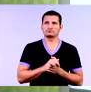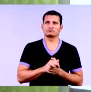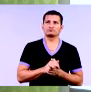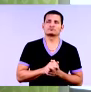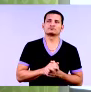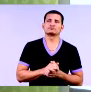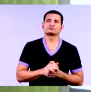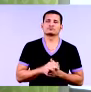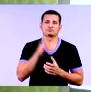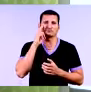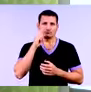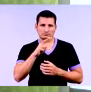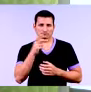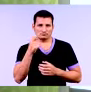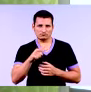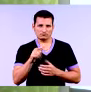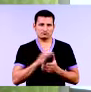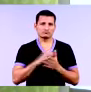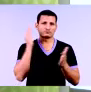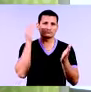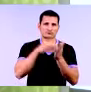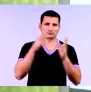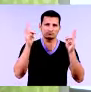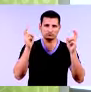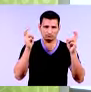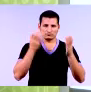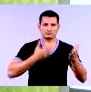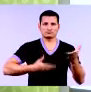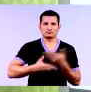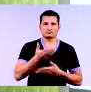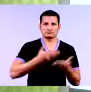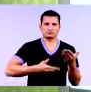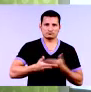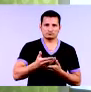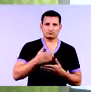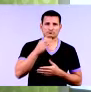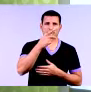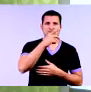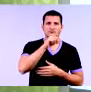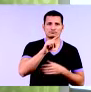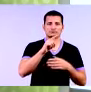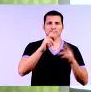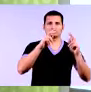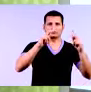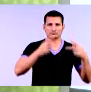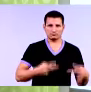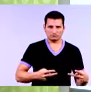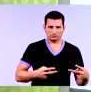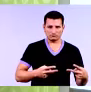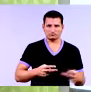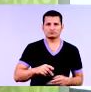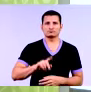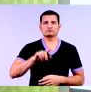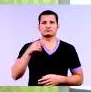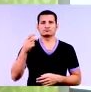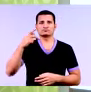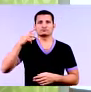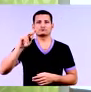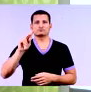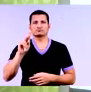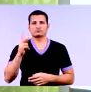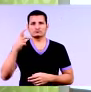rever, na realidade, o nosso último assunto sobre interação entre a página HTML e a página